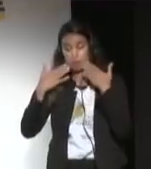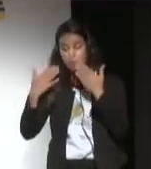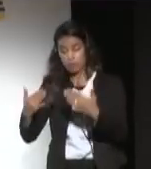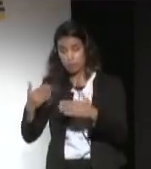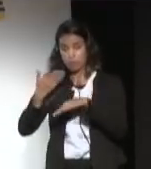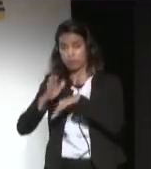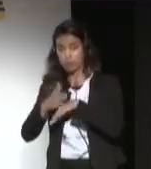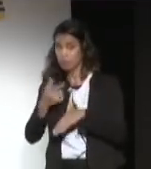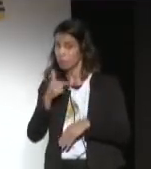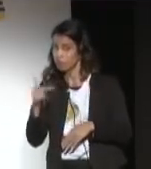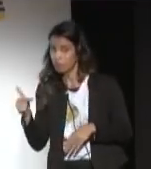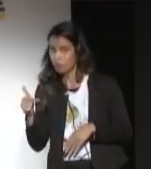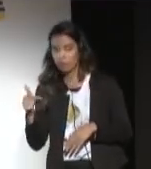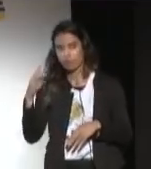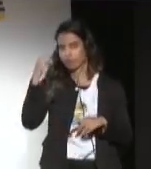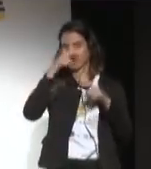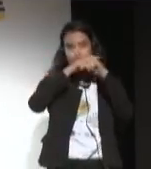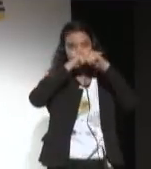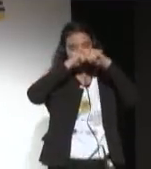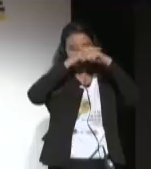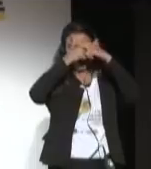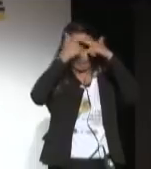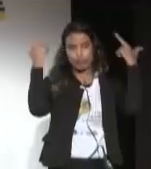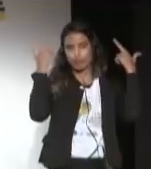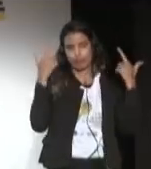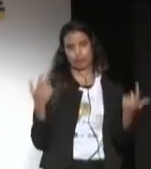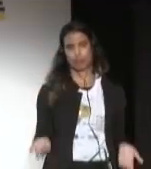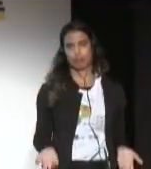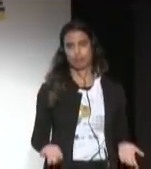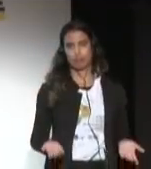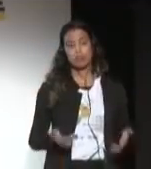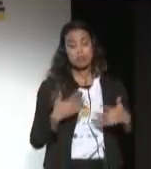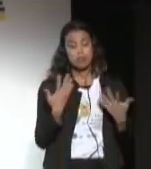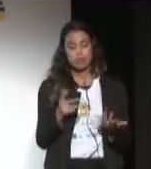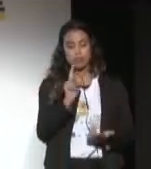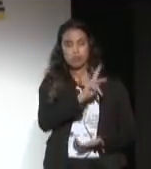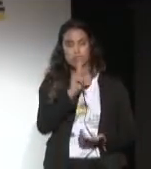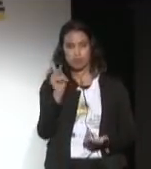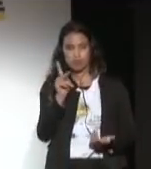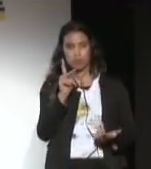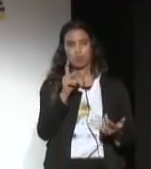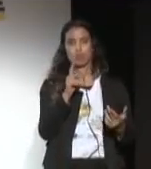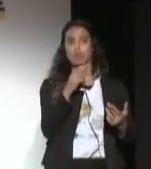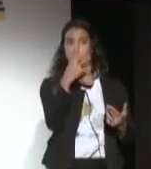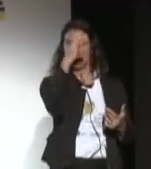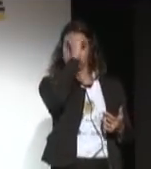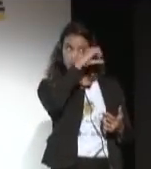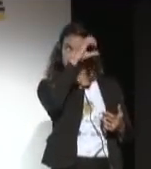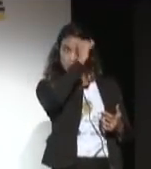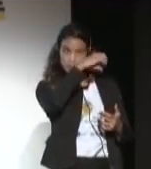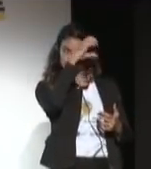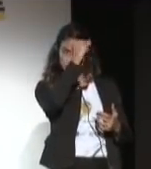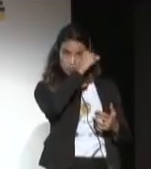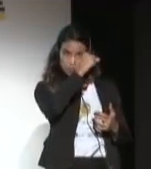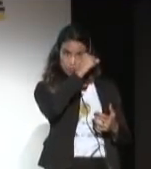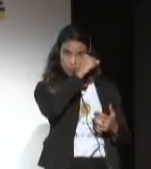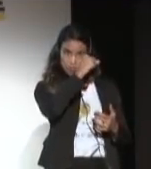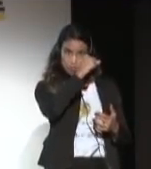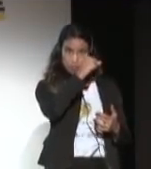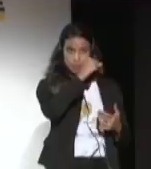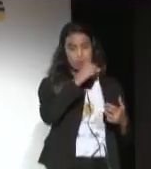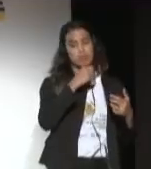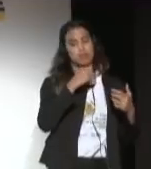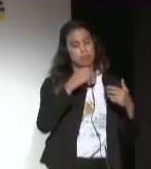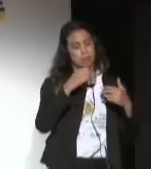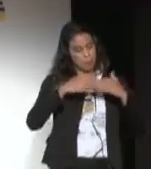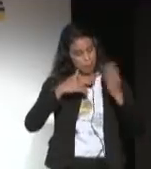situações. Então, os professores precisam sempre aplicar esse conhecimento. Isso exige uma reestruturação dos programas de formação